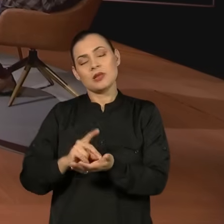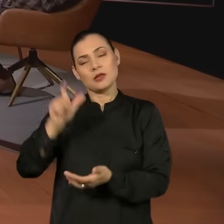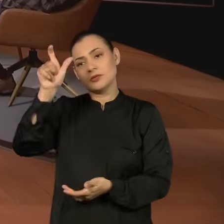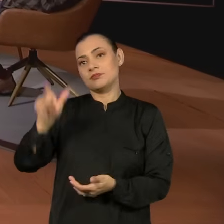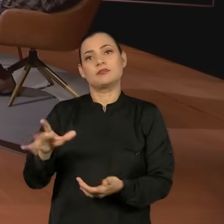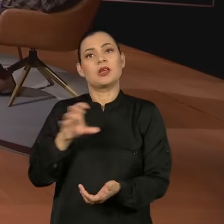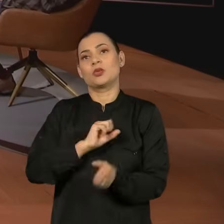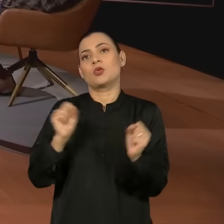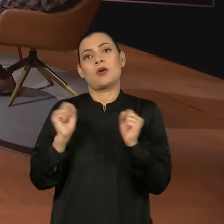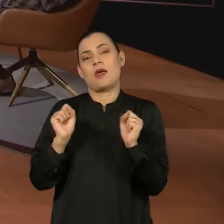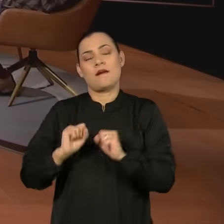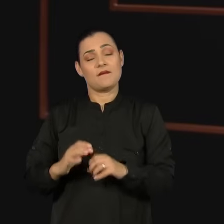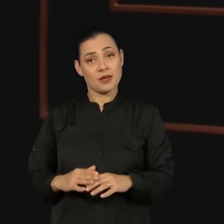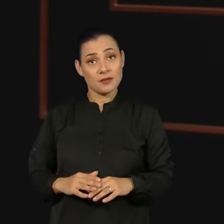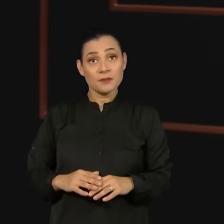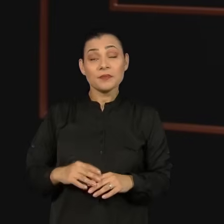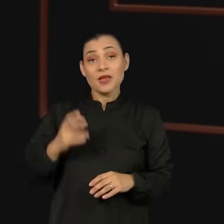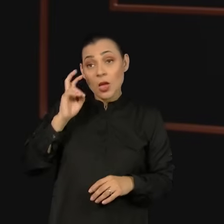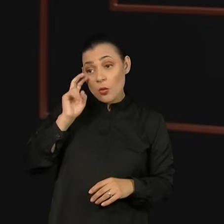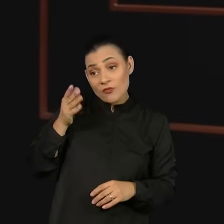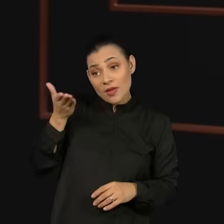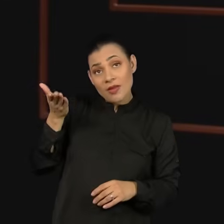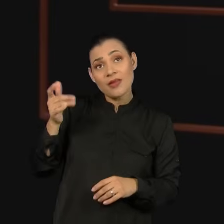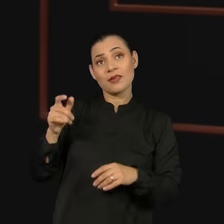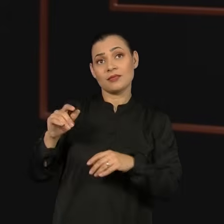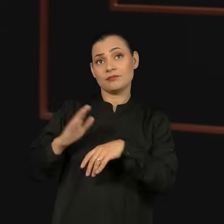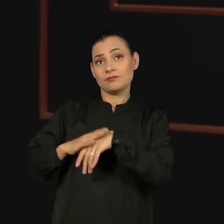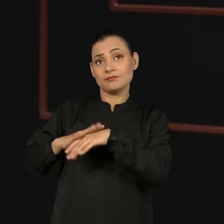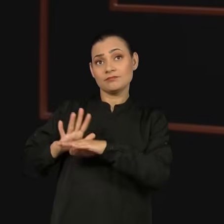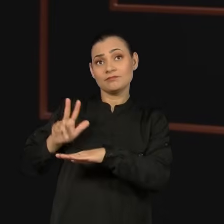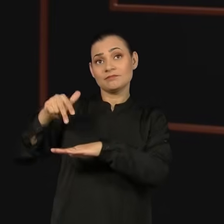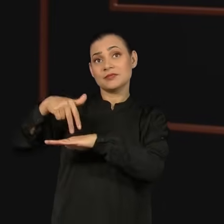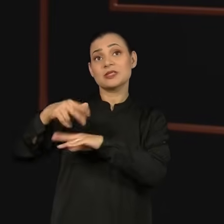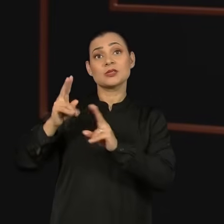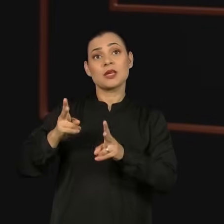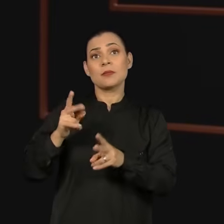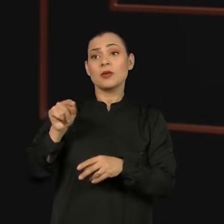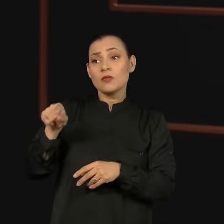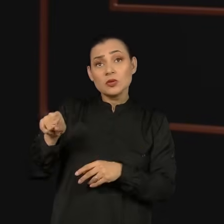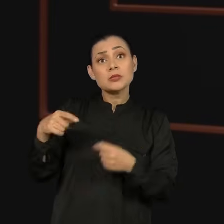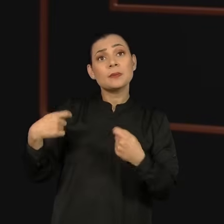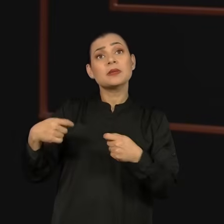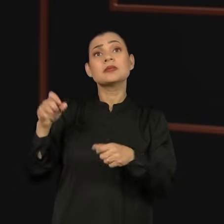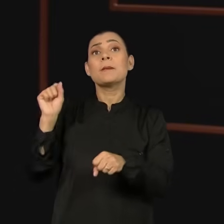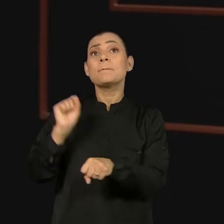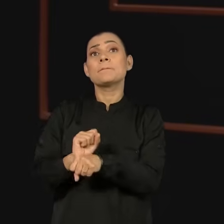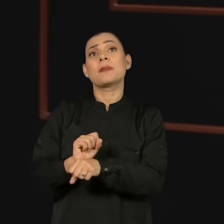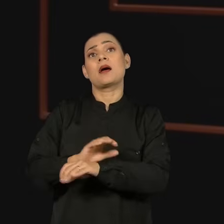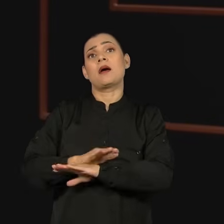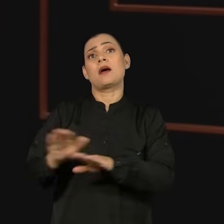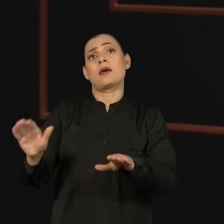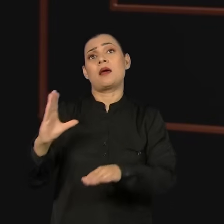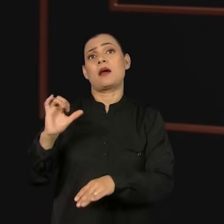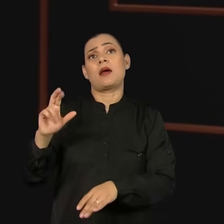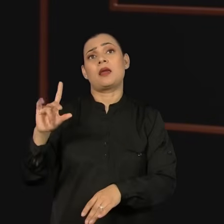demais. Tinha até vezes que o Naum falava assim, você precisa parar de assistir o Carlinhos e fazer a peça,